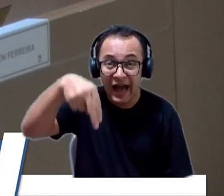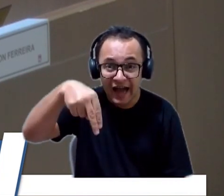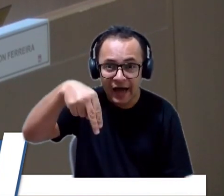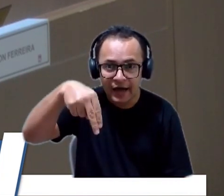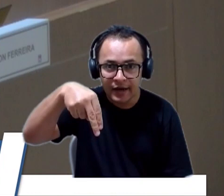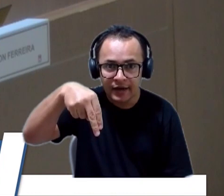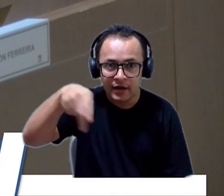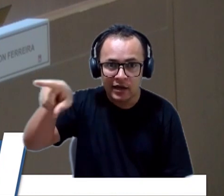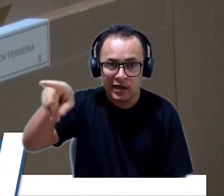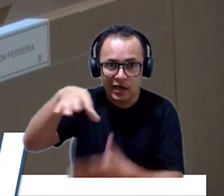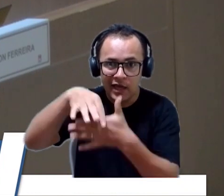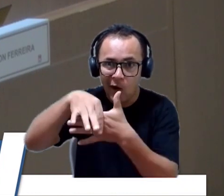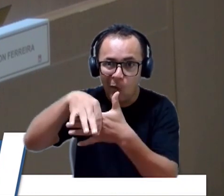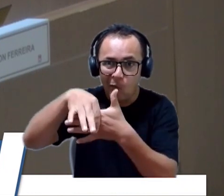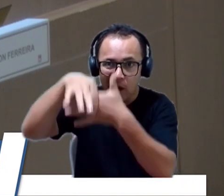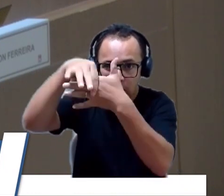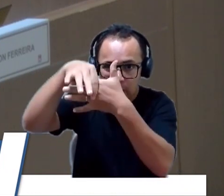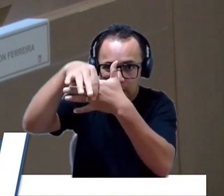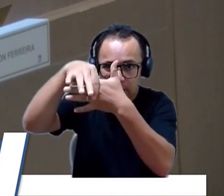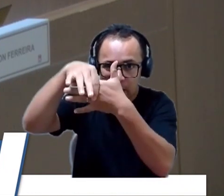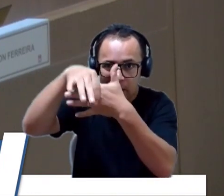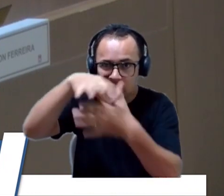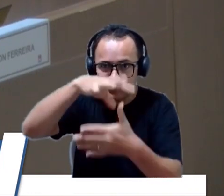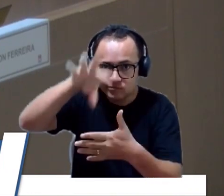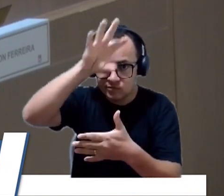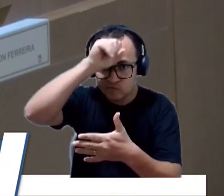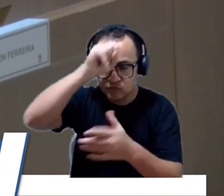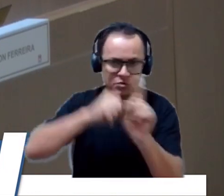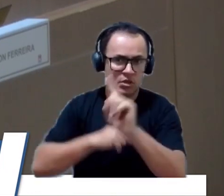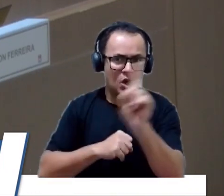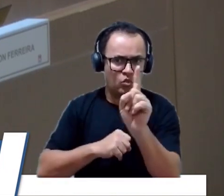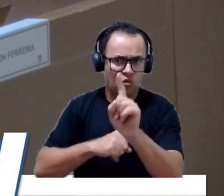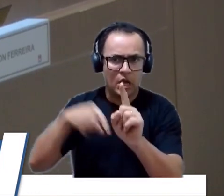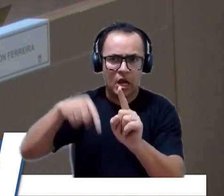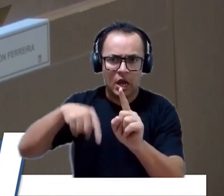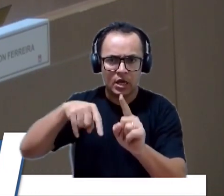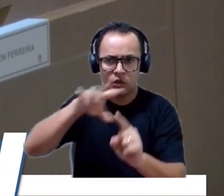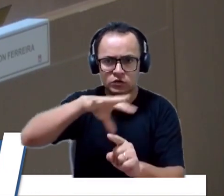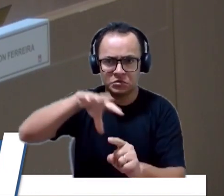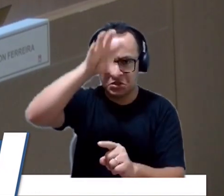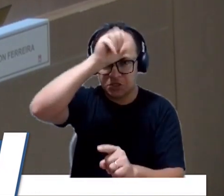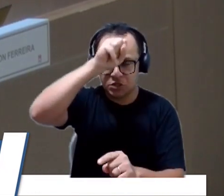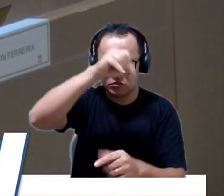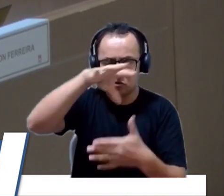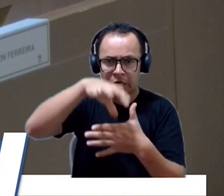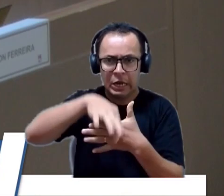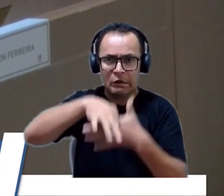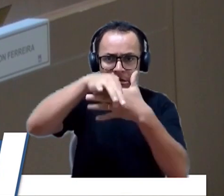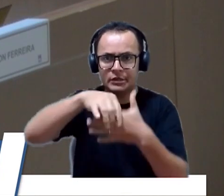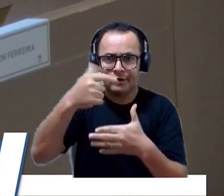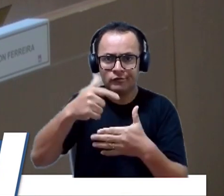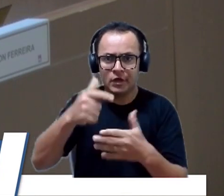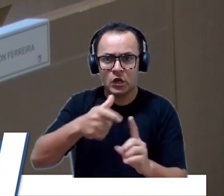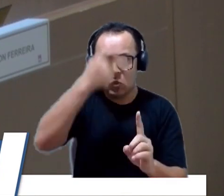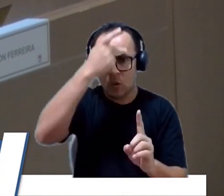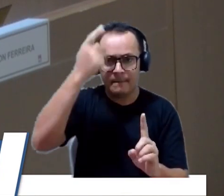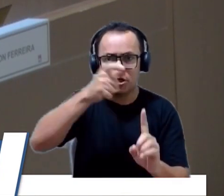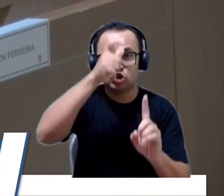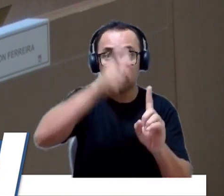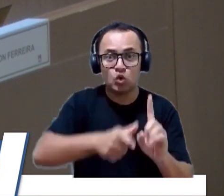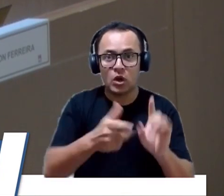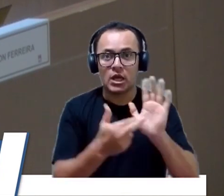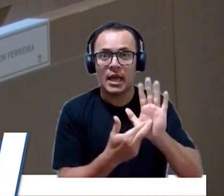líder da doutrina espírita, porque a doutrina não tem líder, não tem um local, uma pessoa que representa para nós